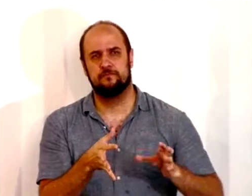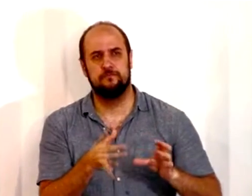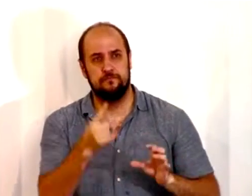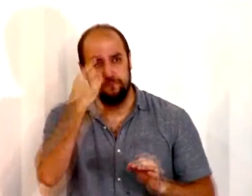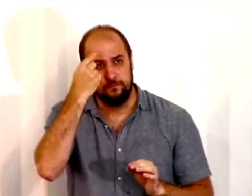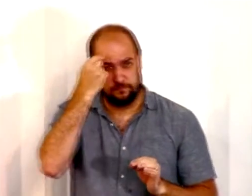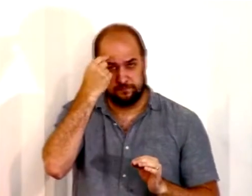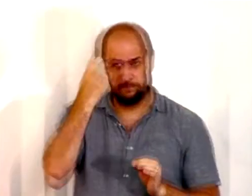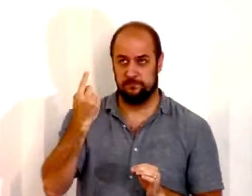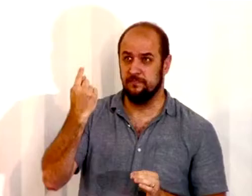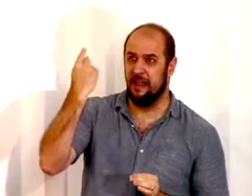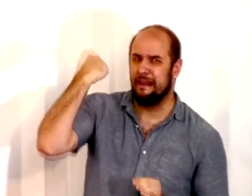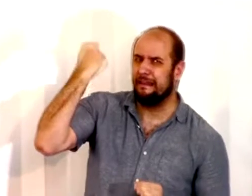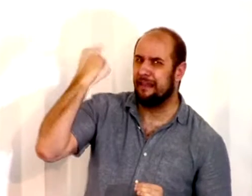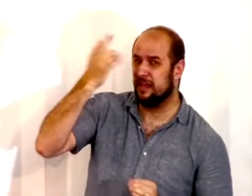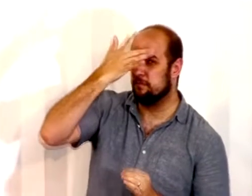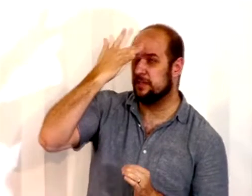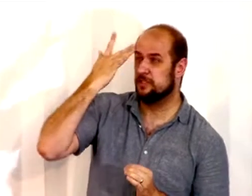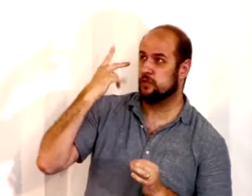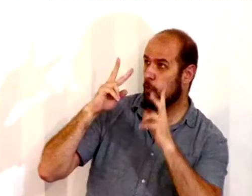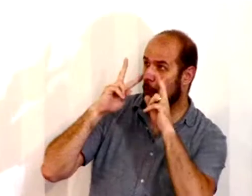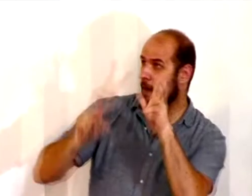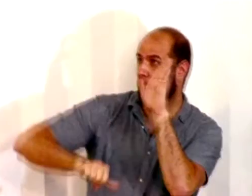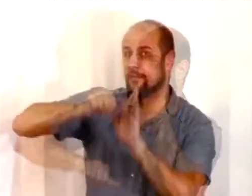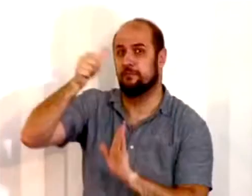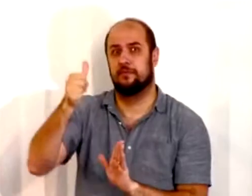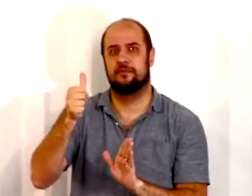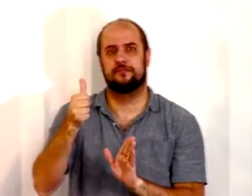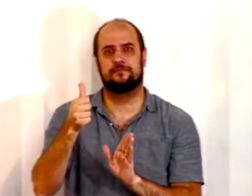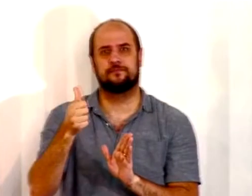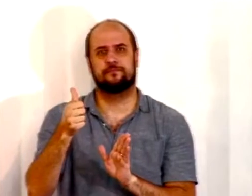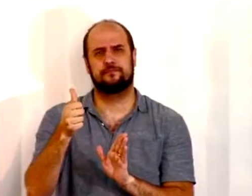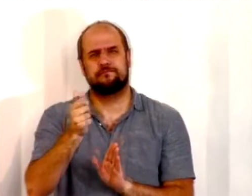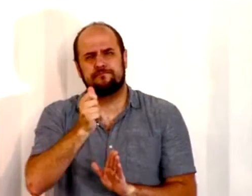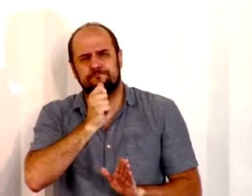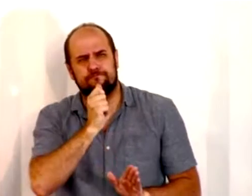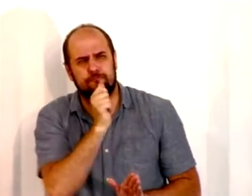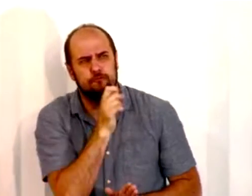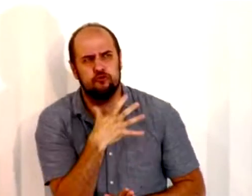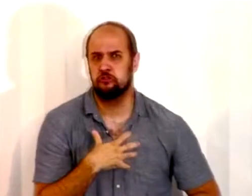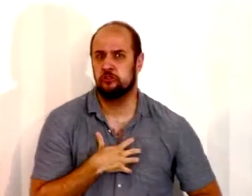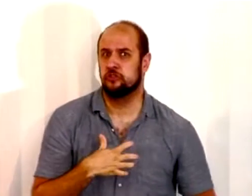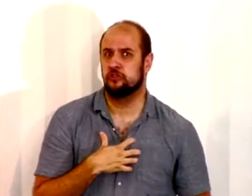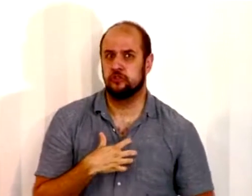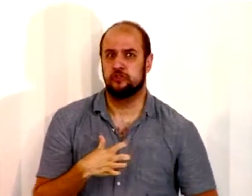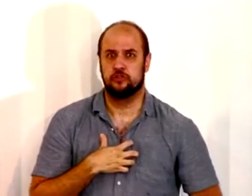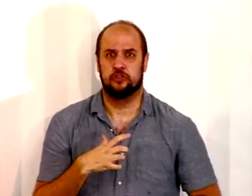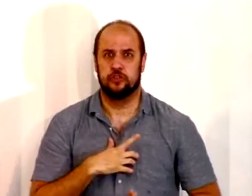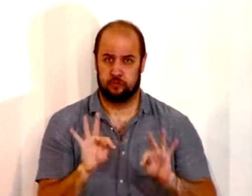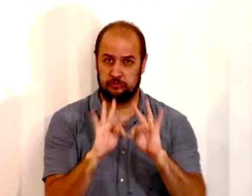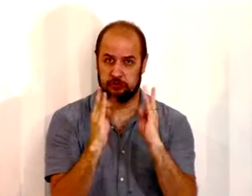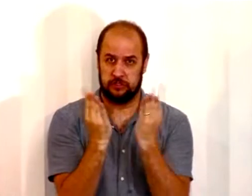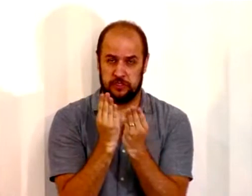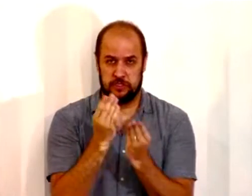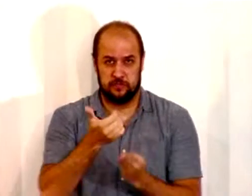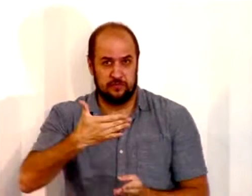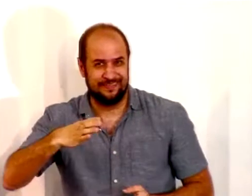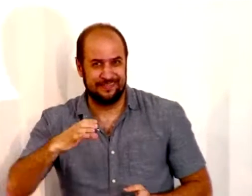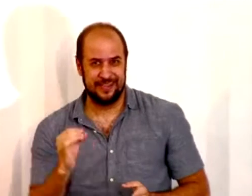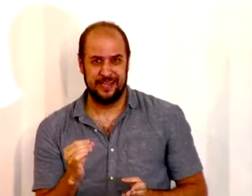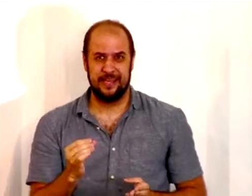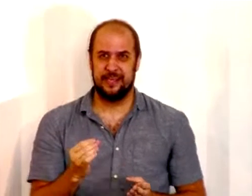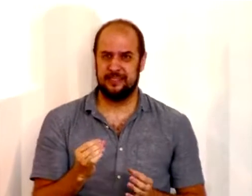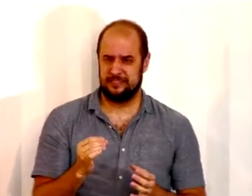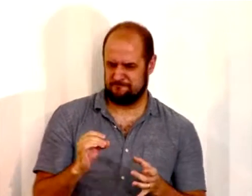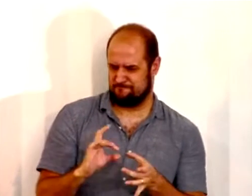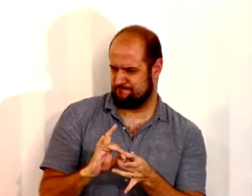para aqueles destinatários, a questão ainda envolvia a maneira como as 10 tribos do Reino do Norte haviam se